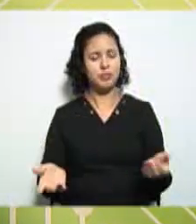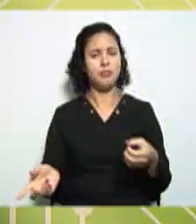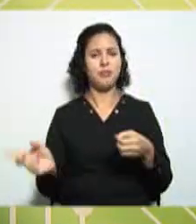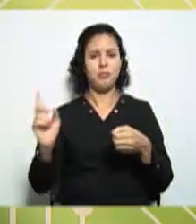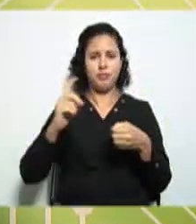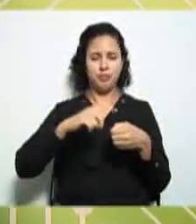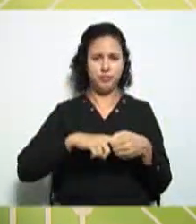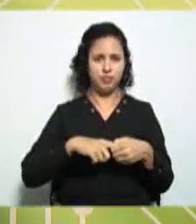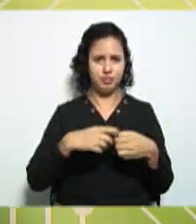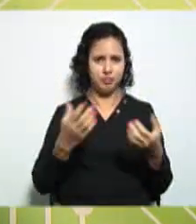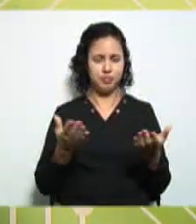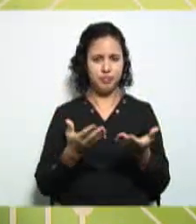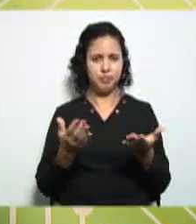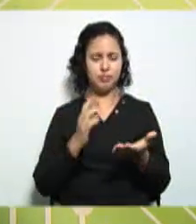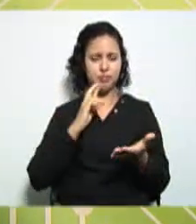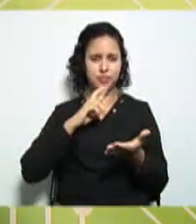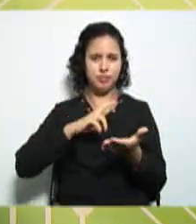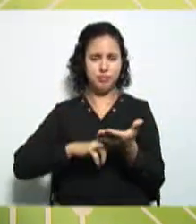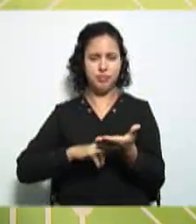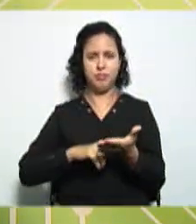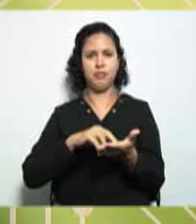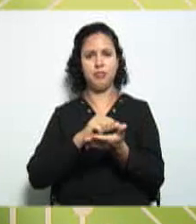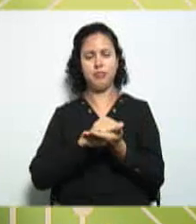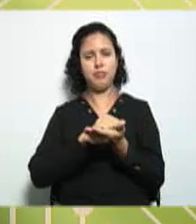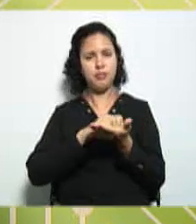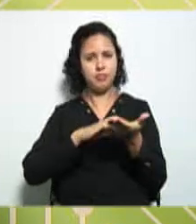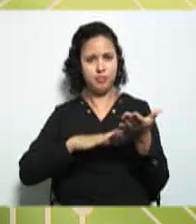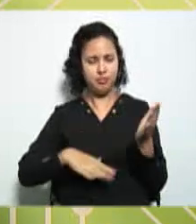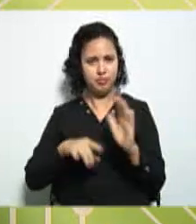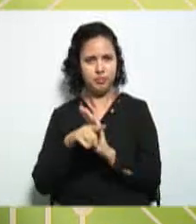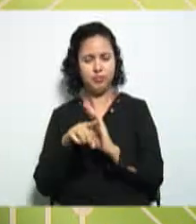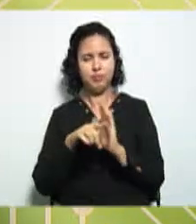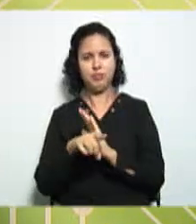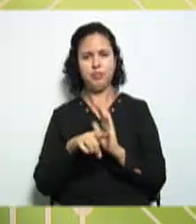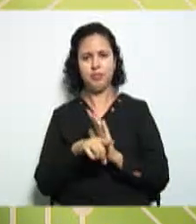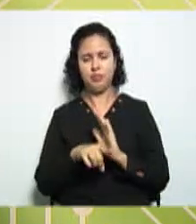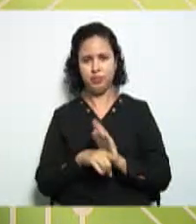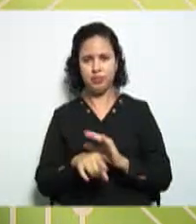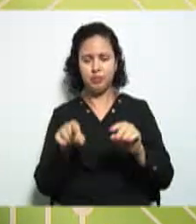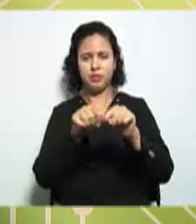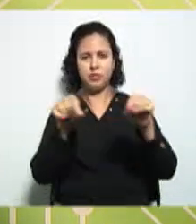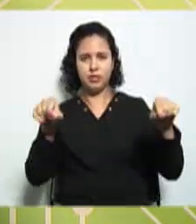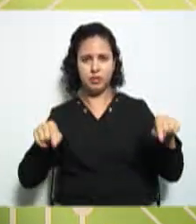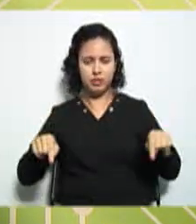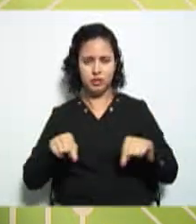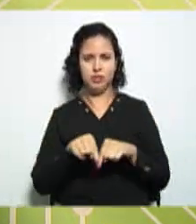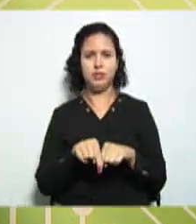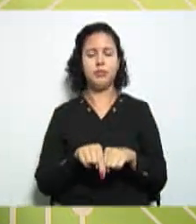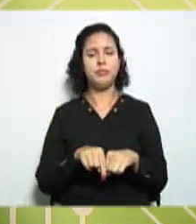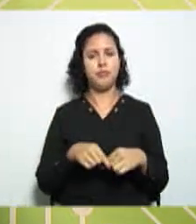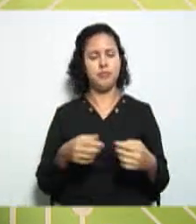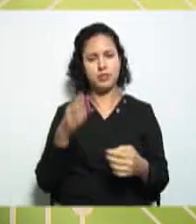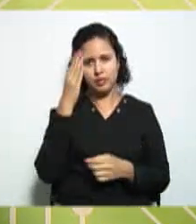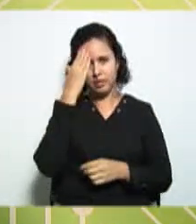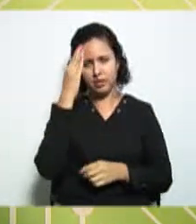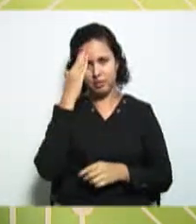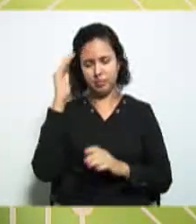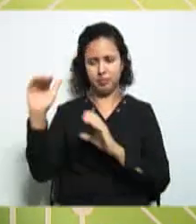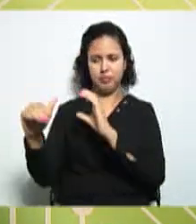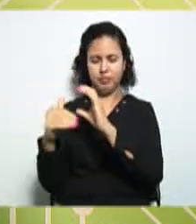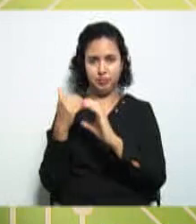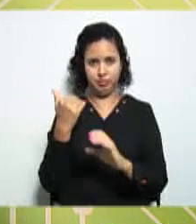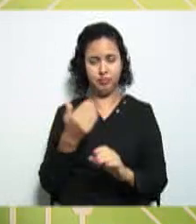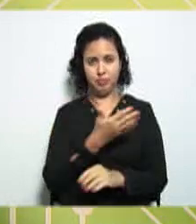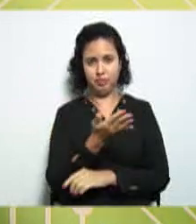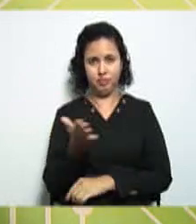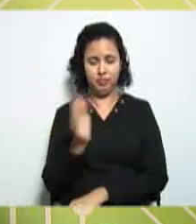Voltamos agora para corrigir as nossas questões da atividade de sala e nós esperamos receber as participações